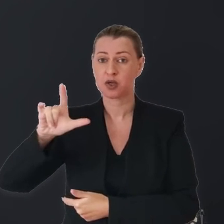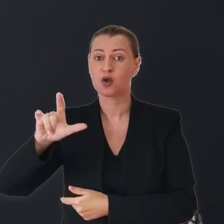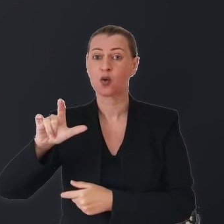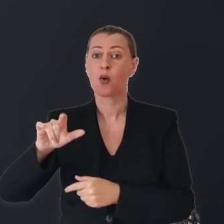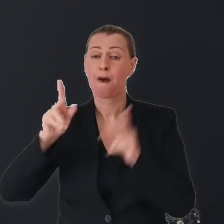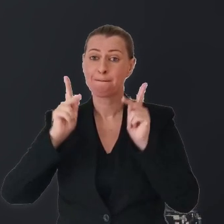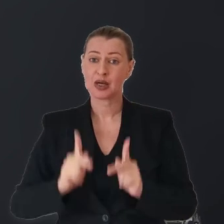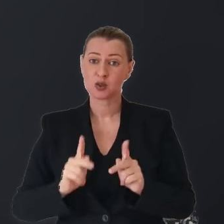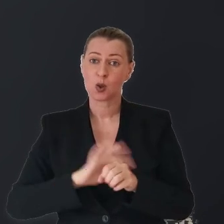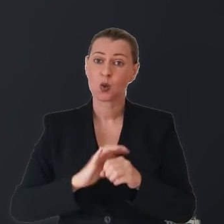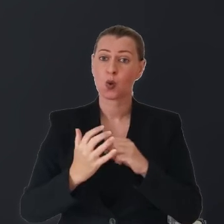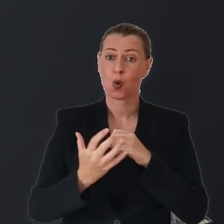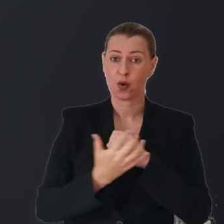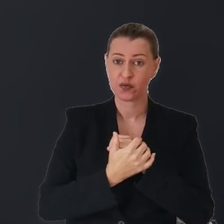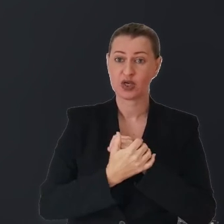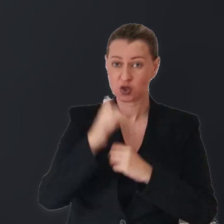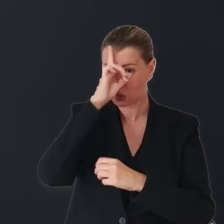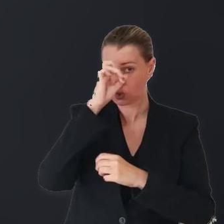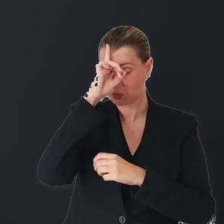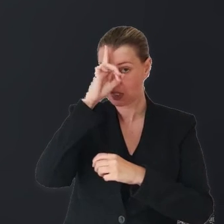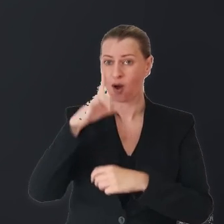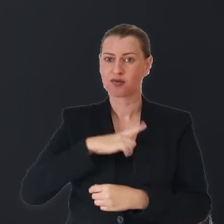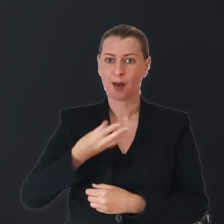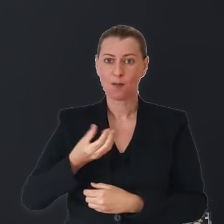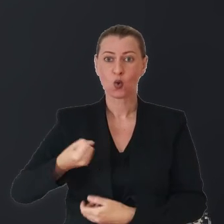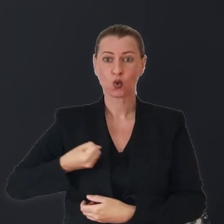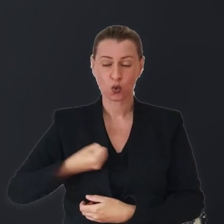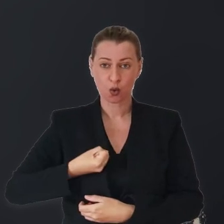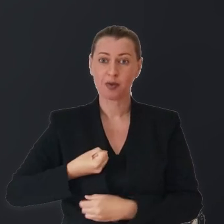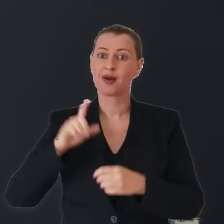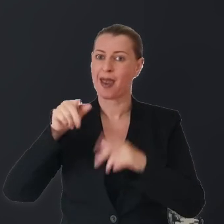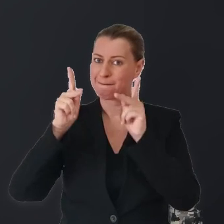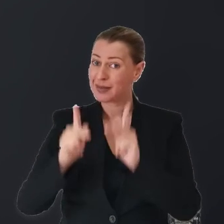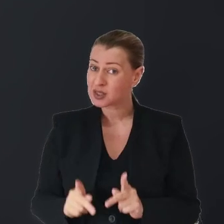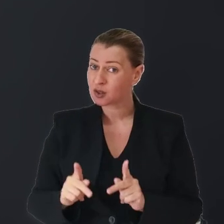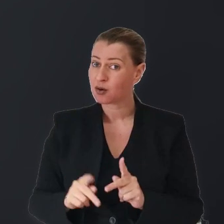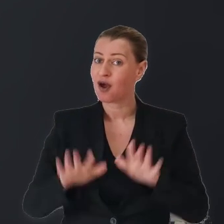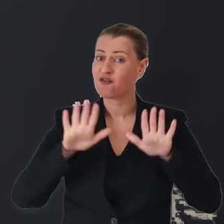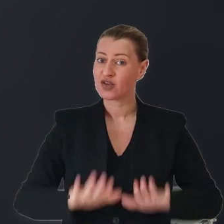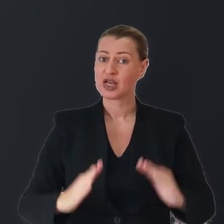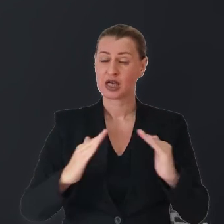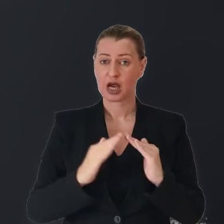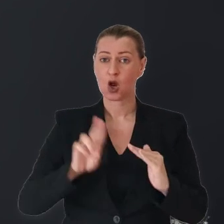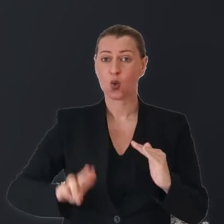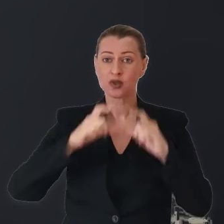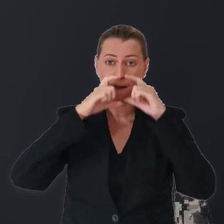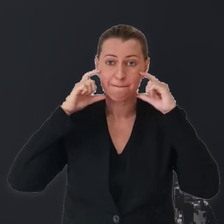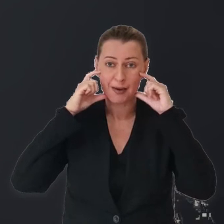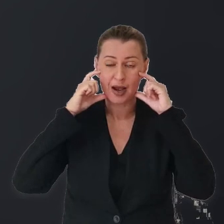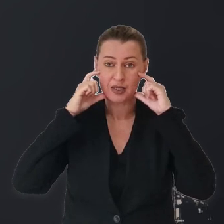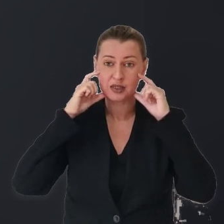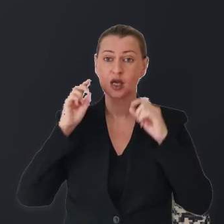com Covid-19 em leitos clínicos. Os números são altos e os números são pessoas. Fique em casa, use